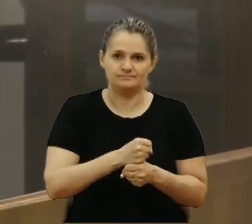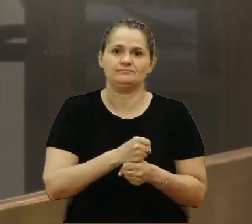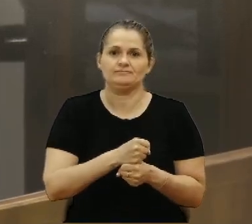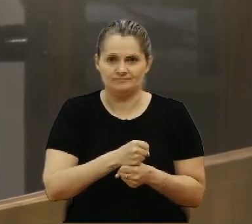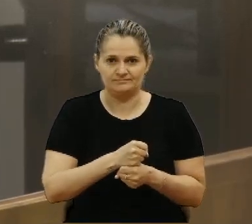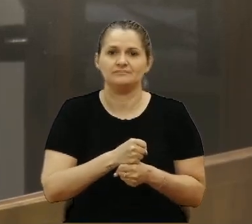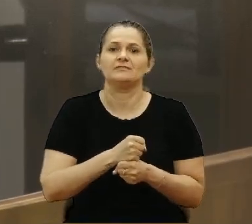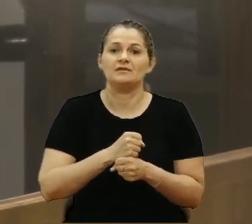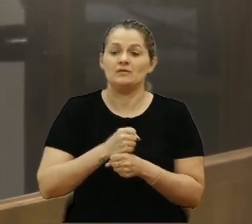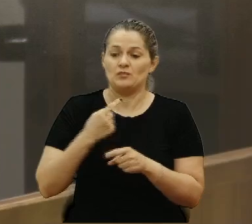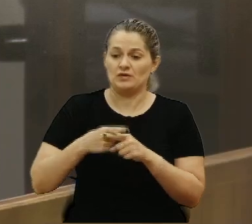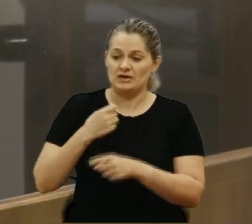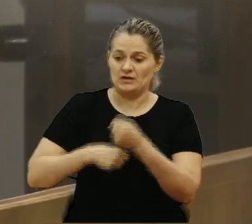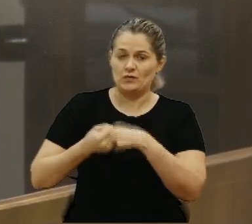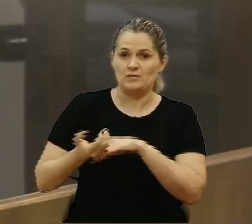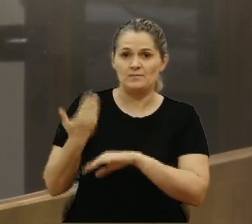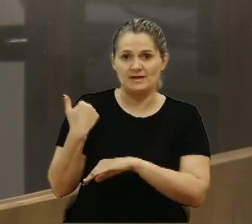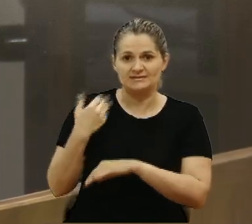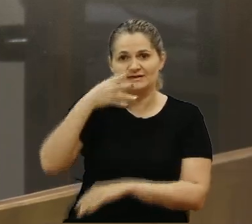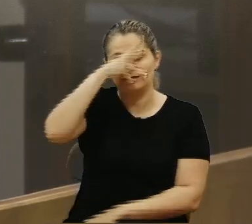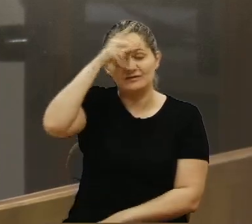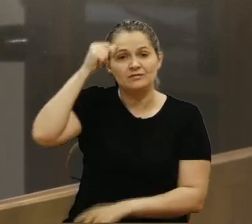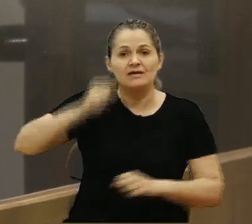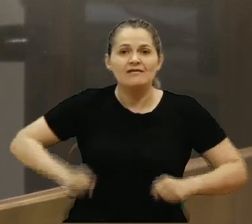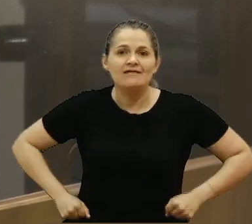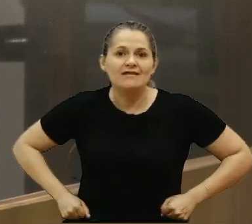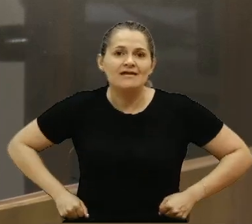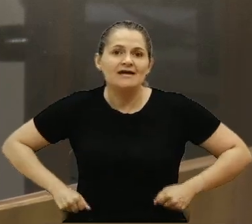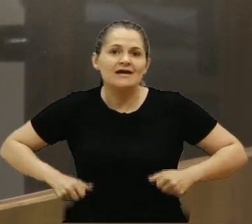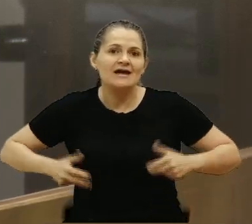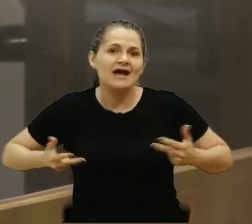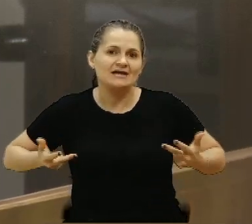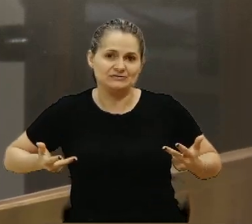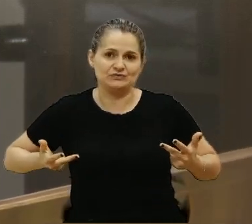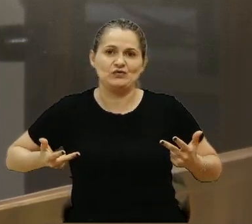ano passado, a prefeitura gastou em pessoal